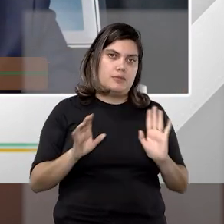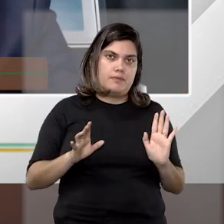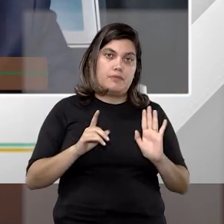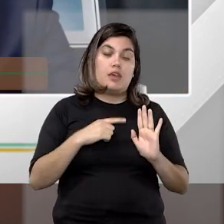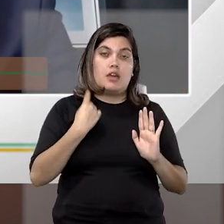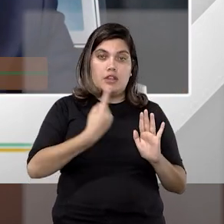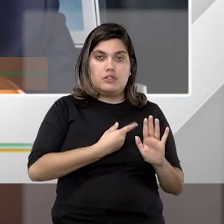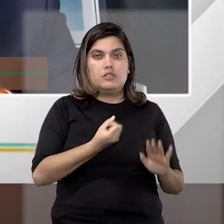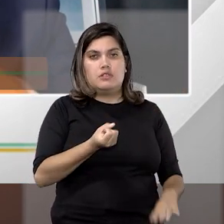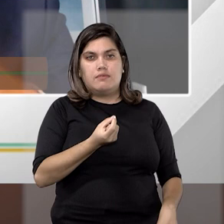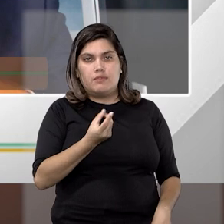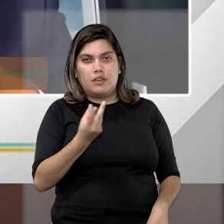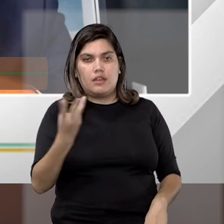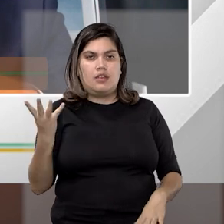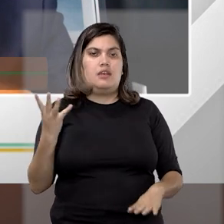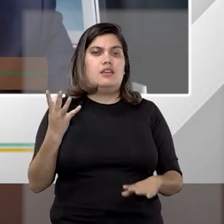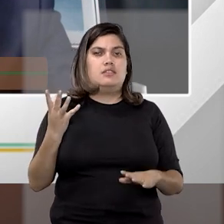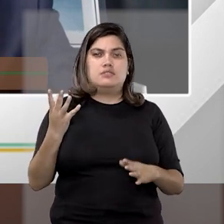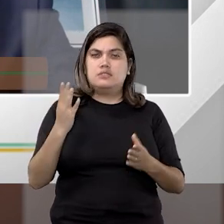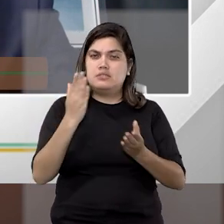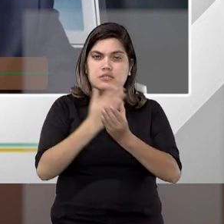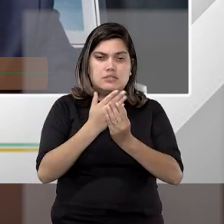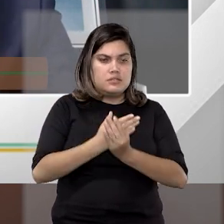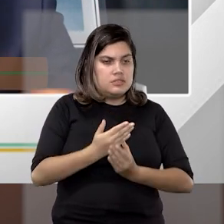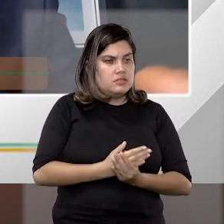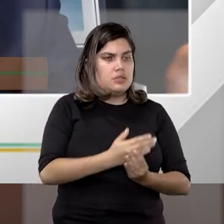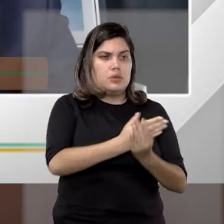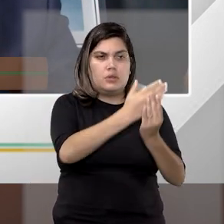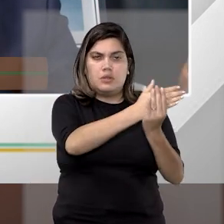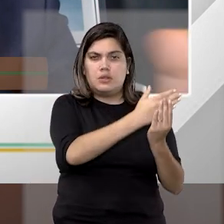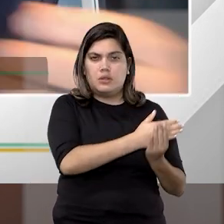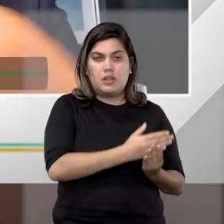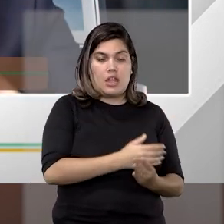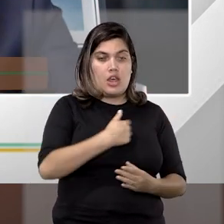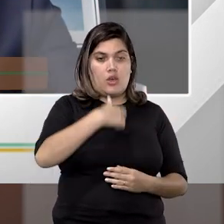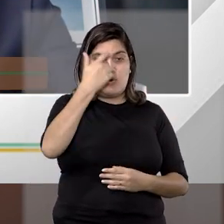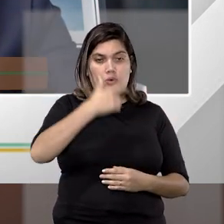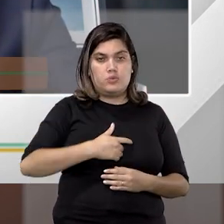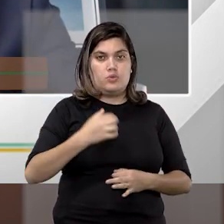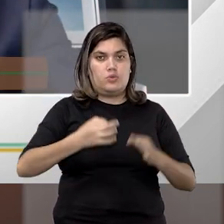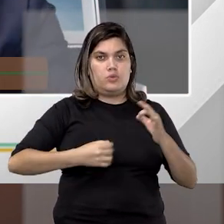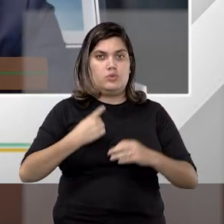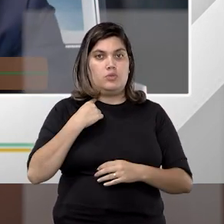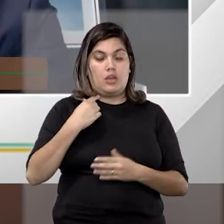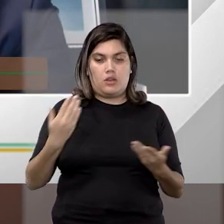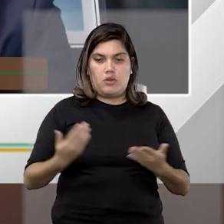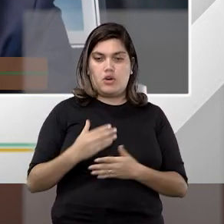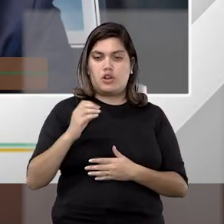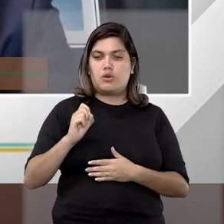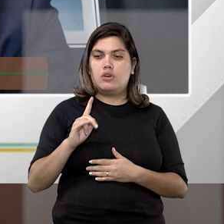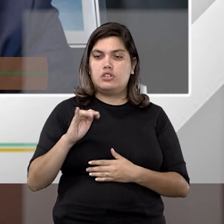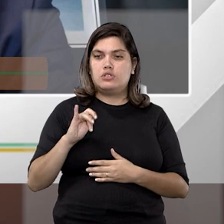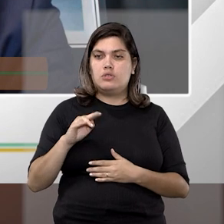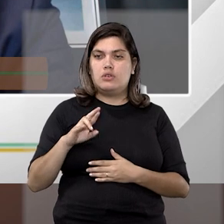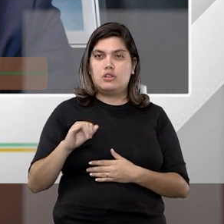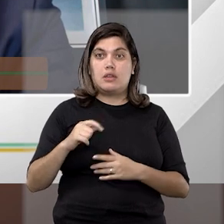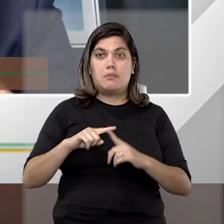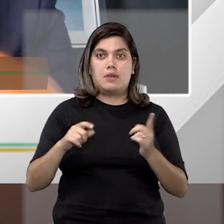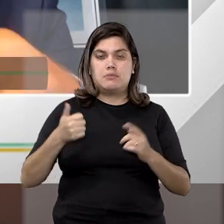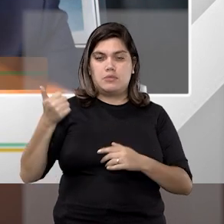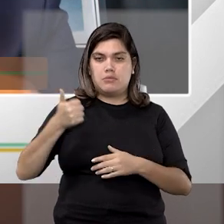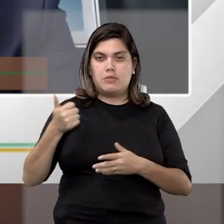que cometem esses crimes as nossas várias razões domésticas estão lotadas de processo eu sou juiz agora Estou na correria